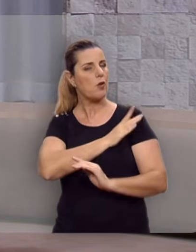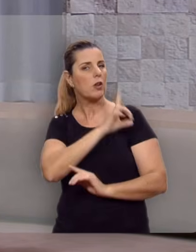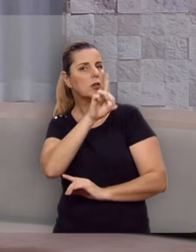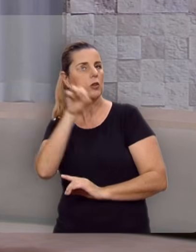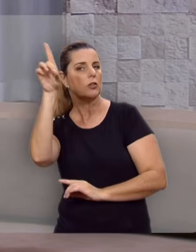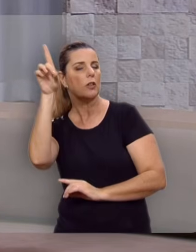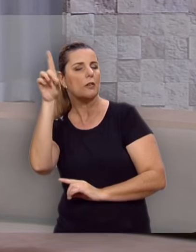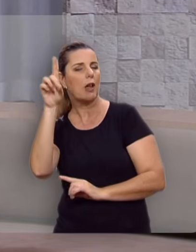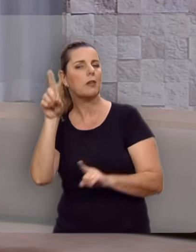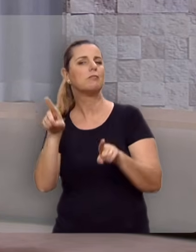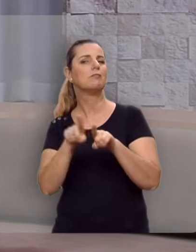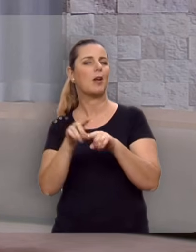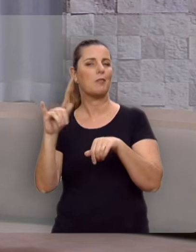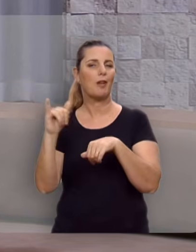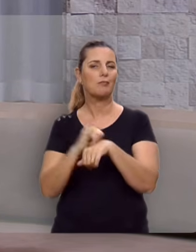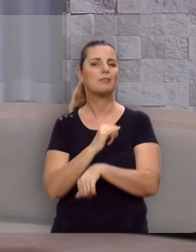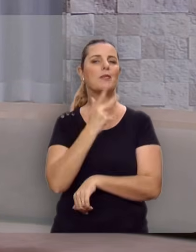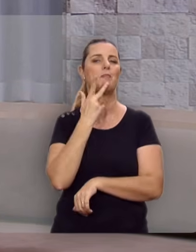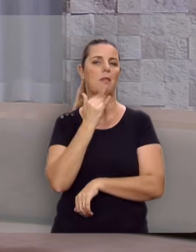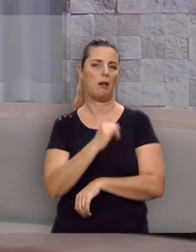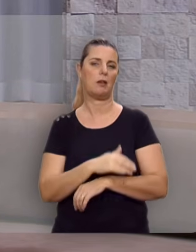Deus, falhou como pai.